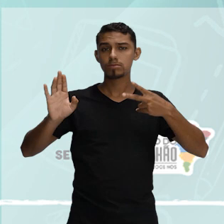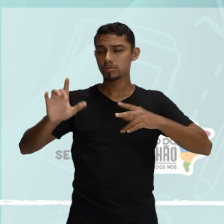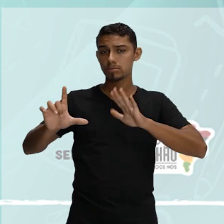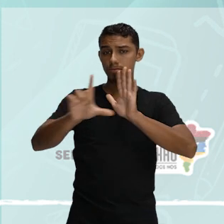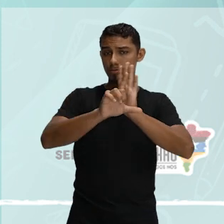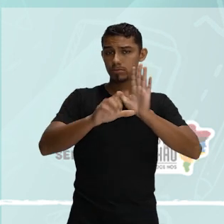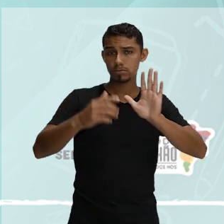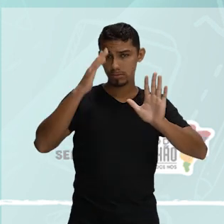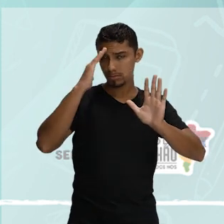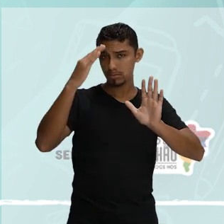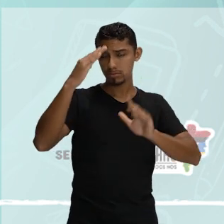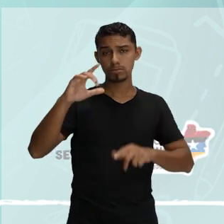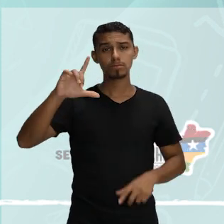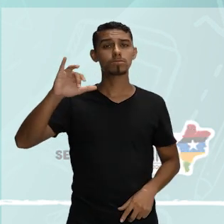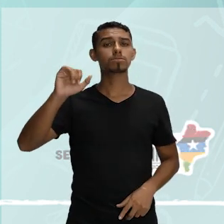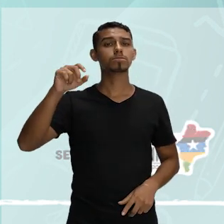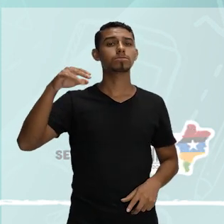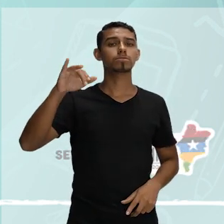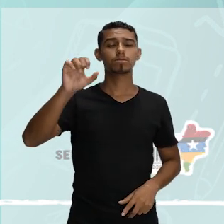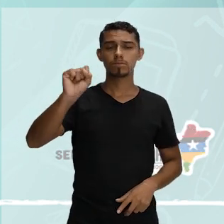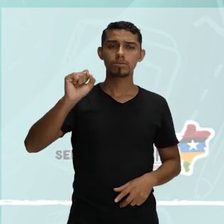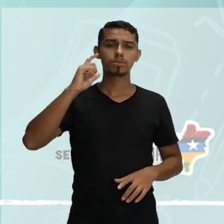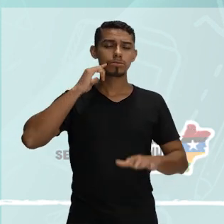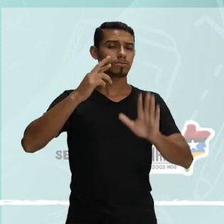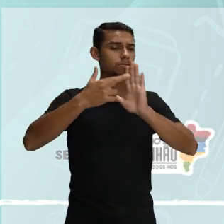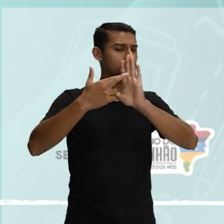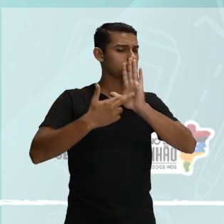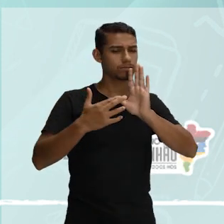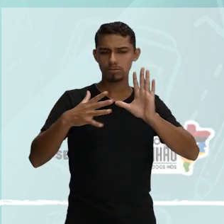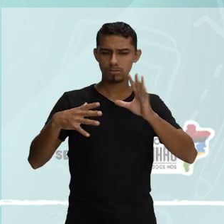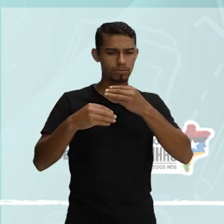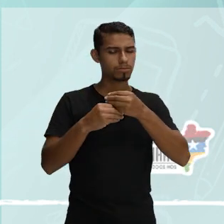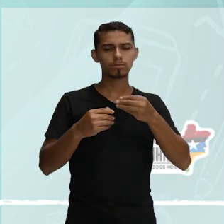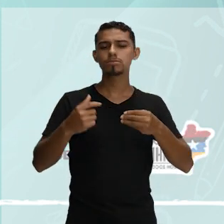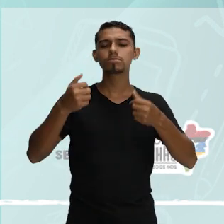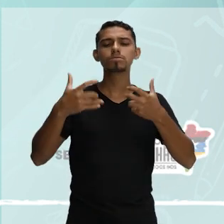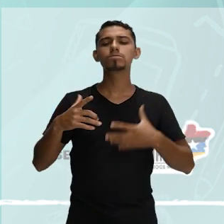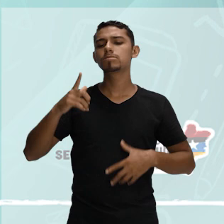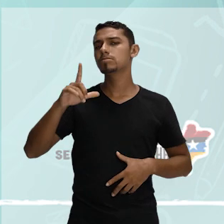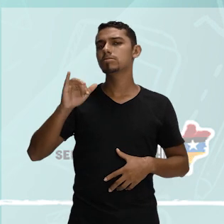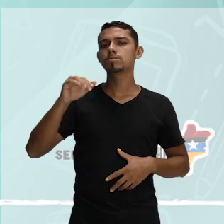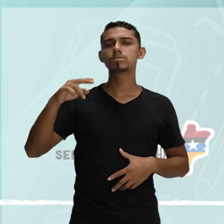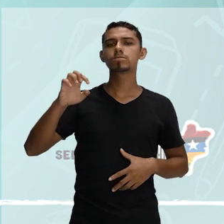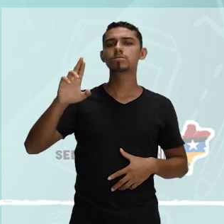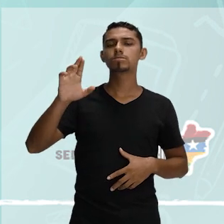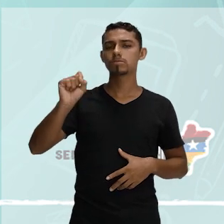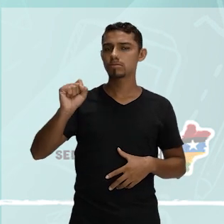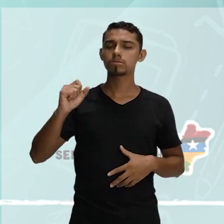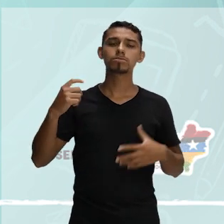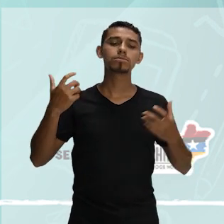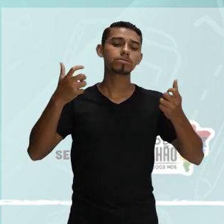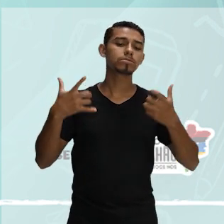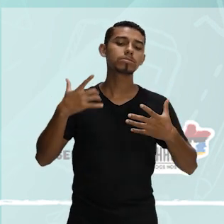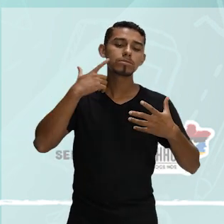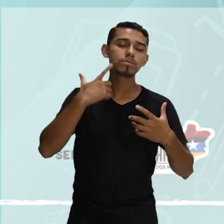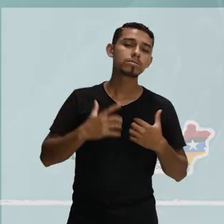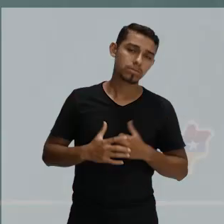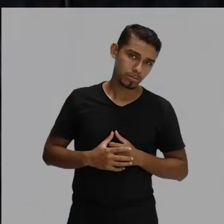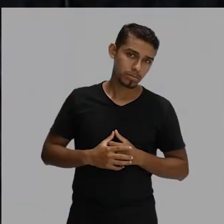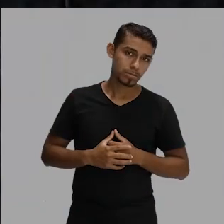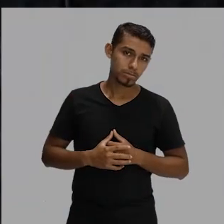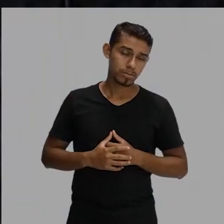de espécie, né, ele não vai se aplicar. Porque o que diz o conceito de espécie de Ernest Mayr? Ele diz